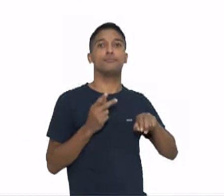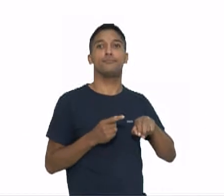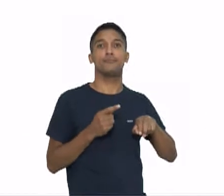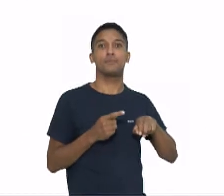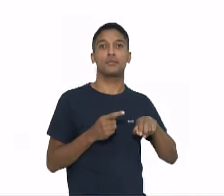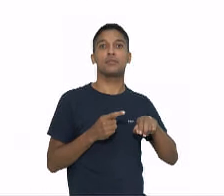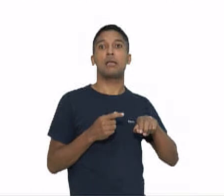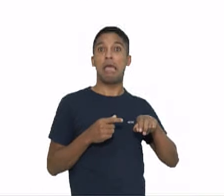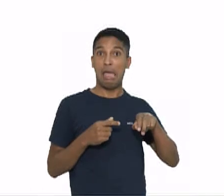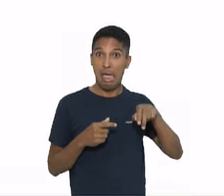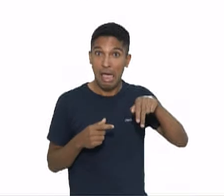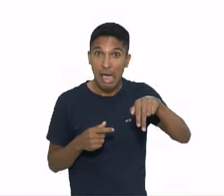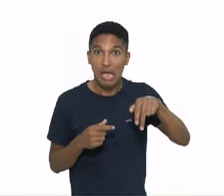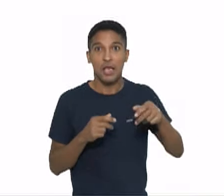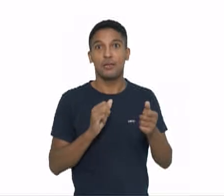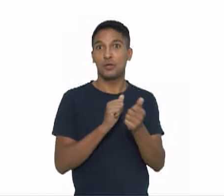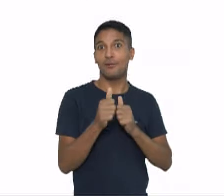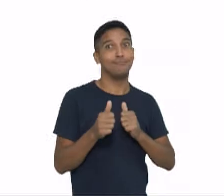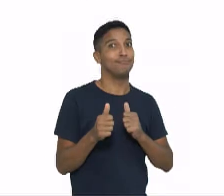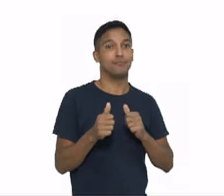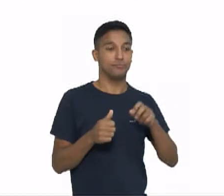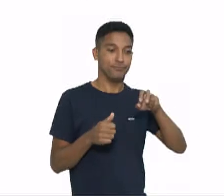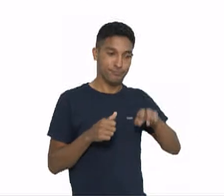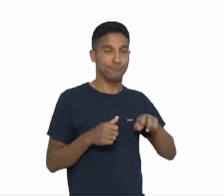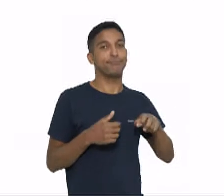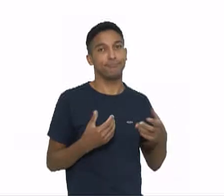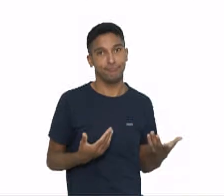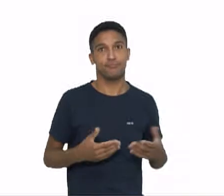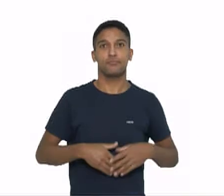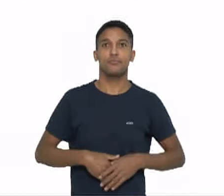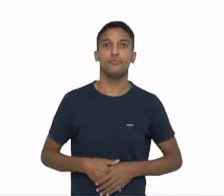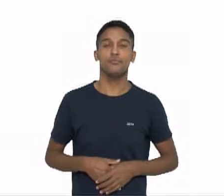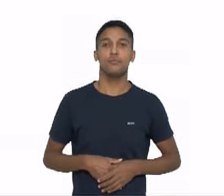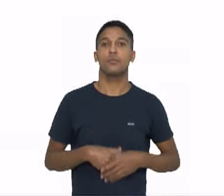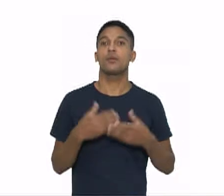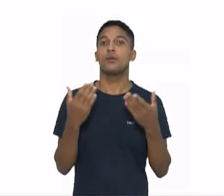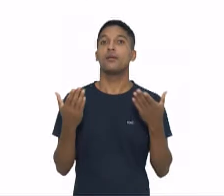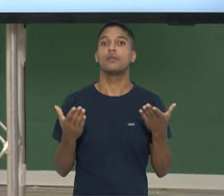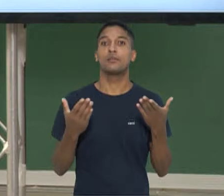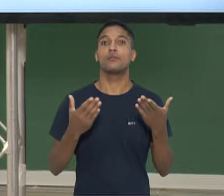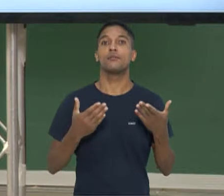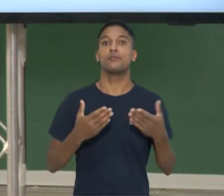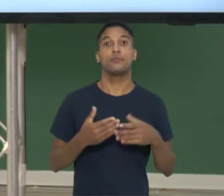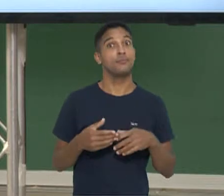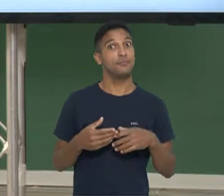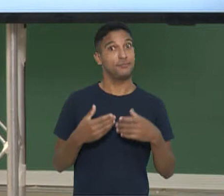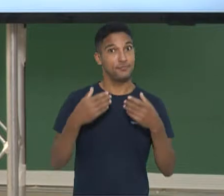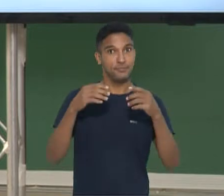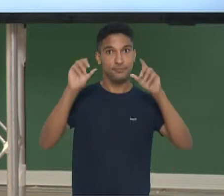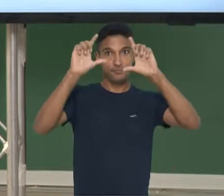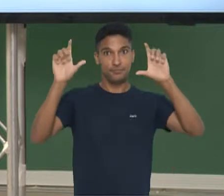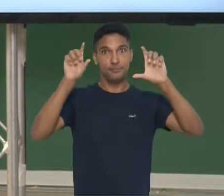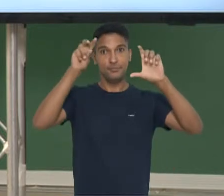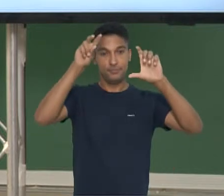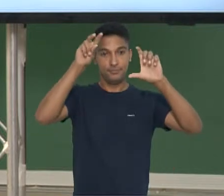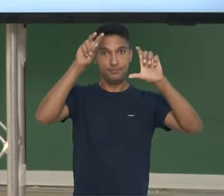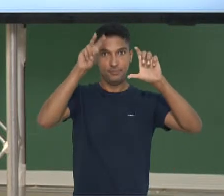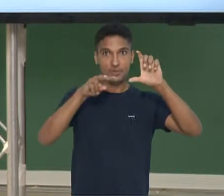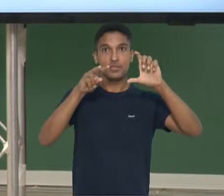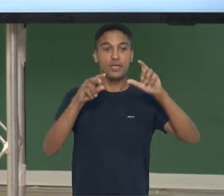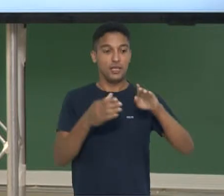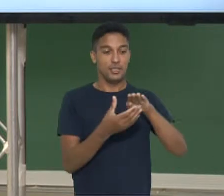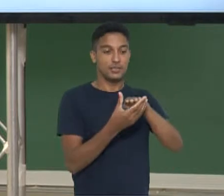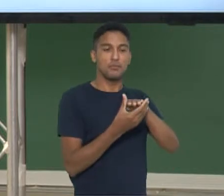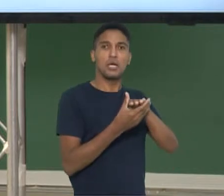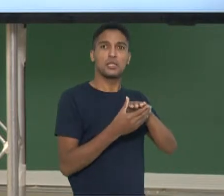también tienen mucha magia. Porque mis sueños cuentan, ¿no? Então, ele disse que esses sapatos têm um bom estado, mas que também